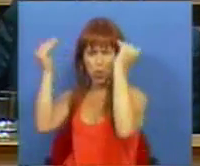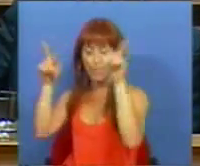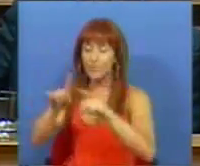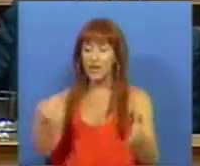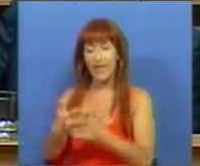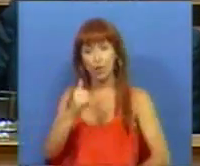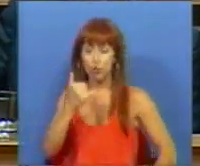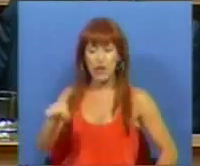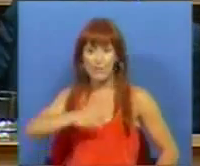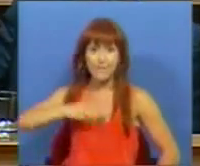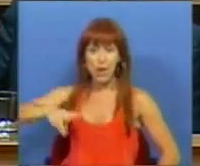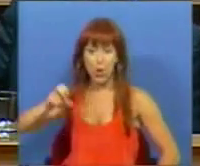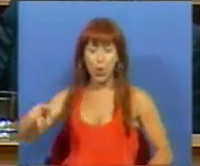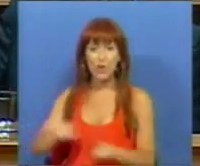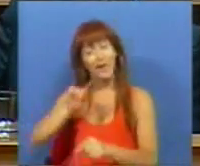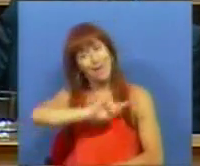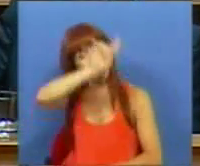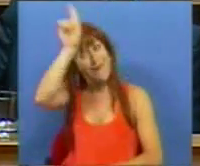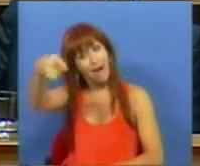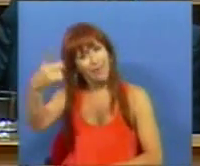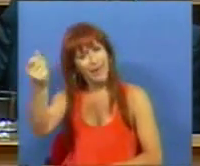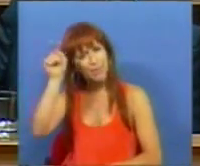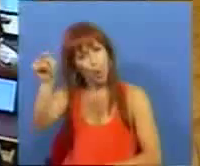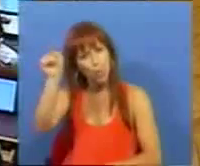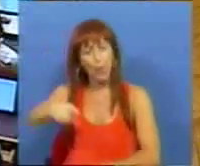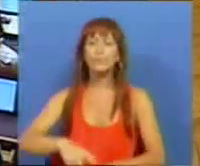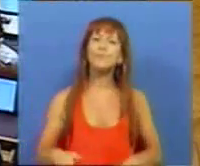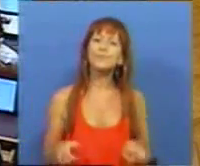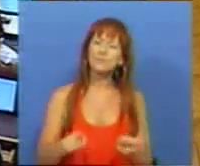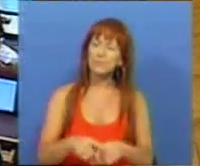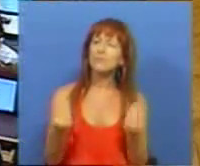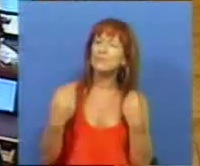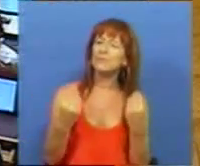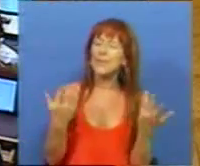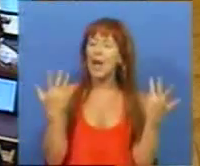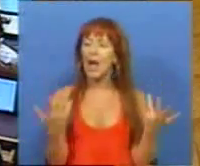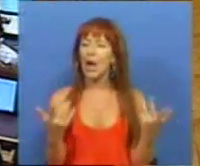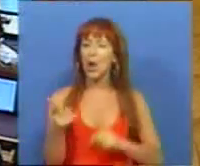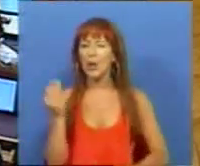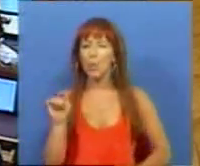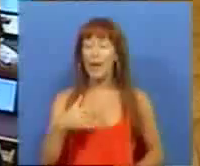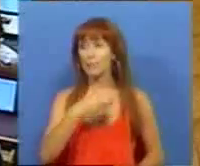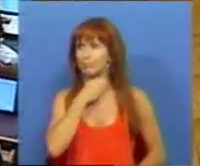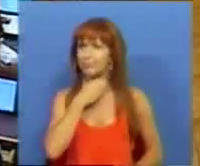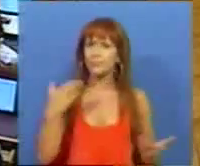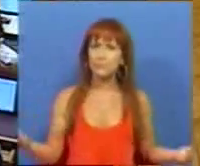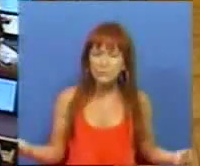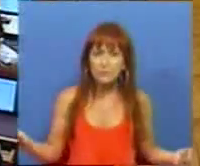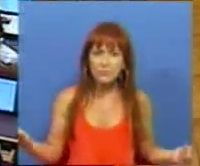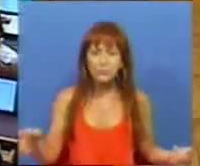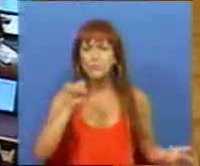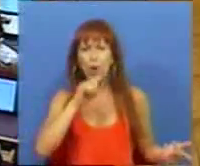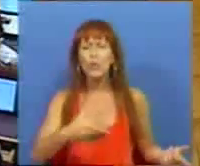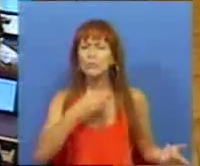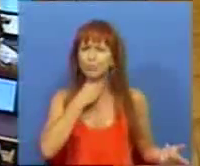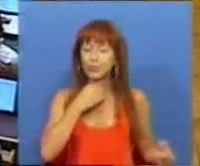levou 200 milhões de euros. Foi para lá que foi o dinheiro. E é por isso extraordinário que agora o banco vai à falência e podia ter